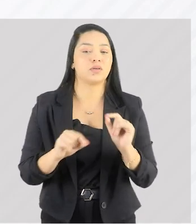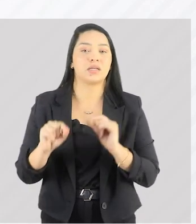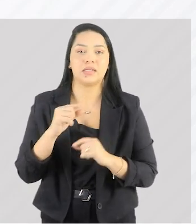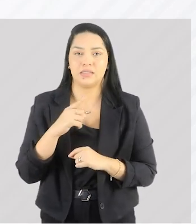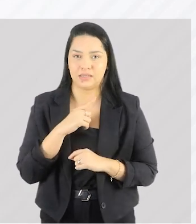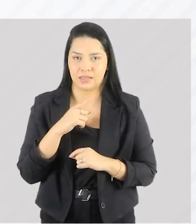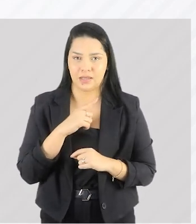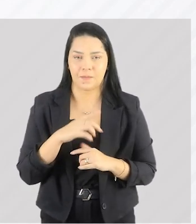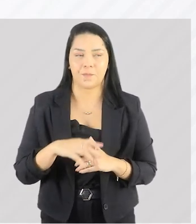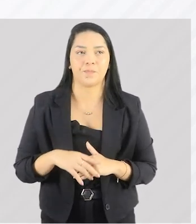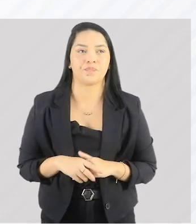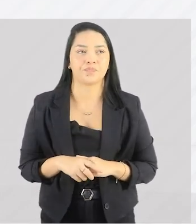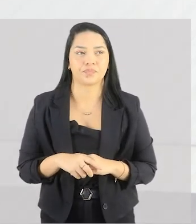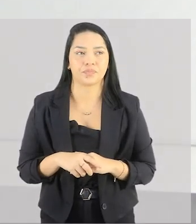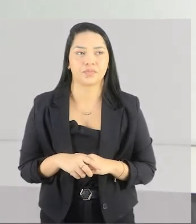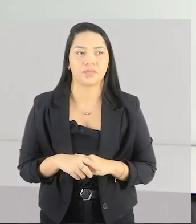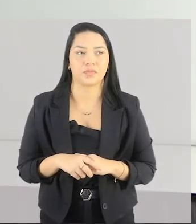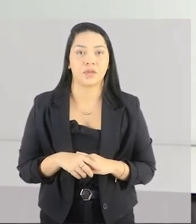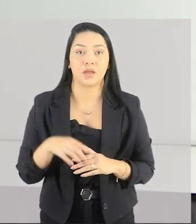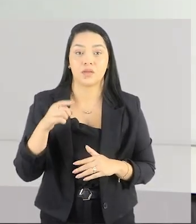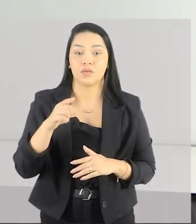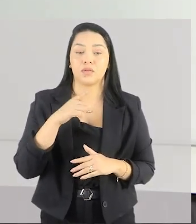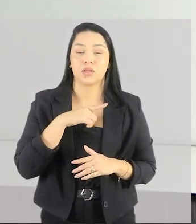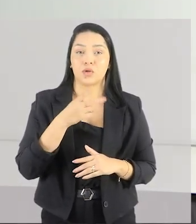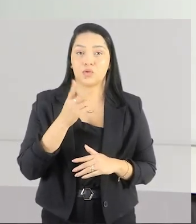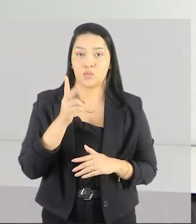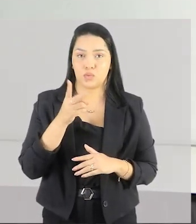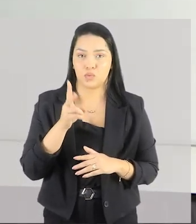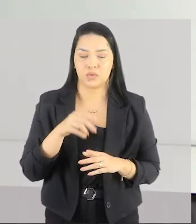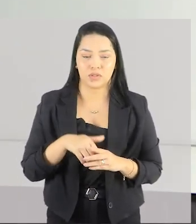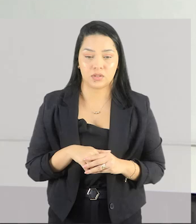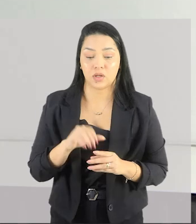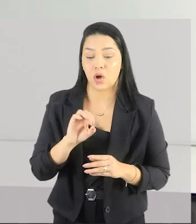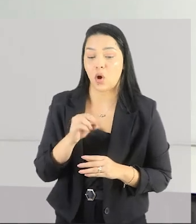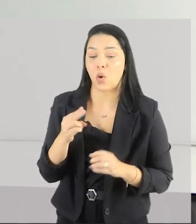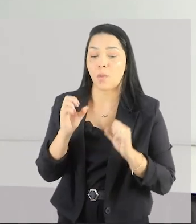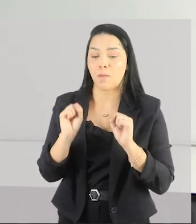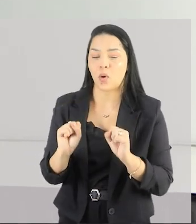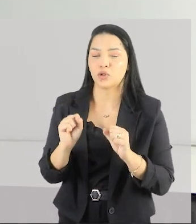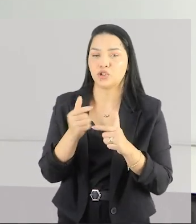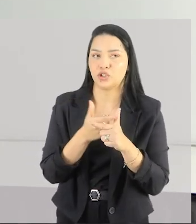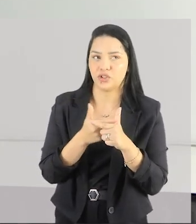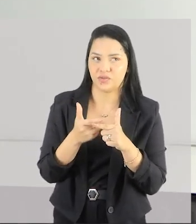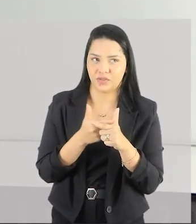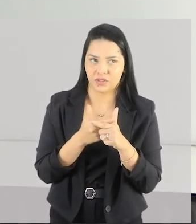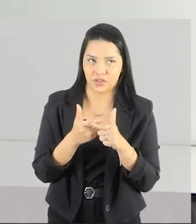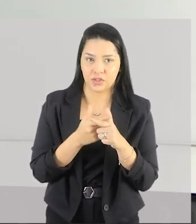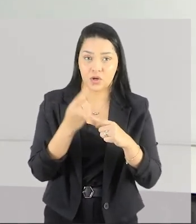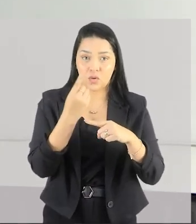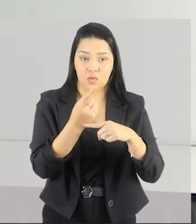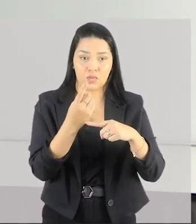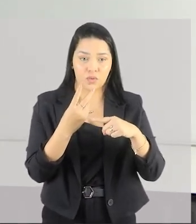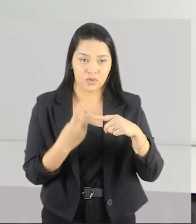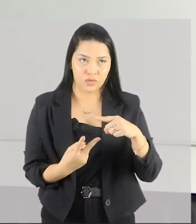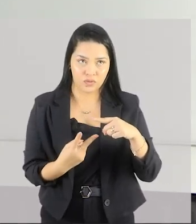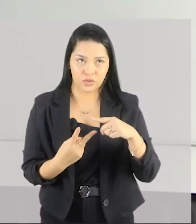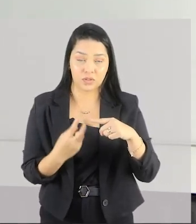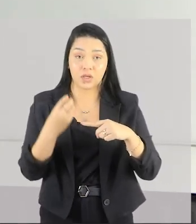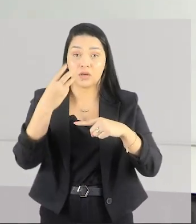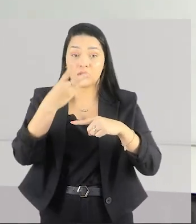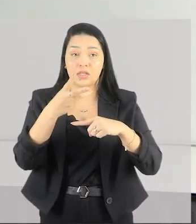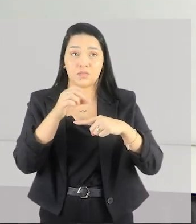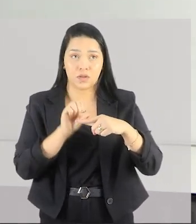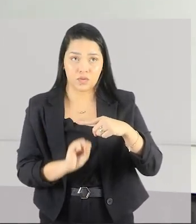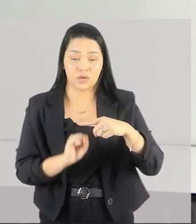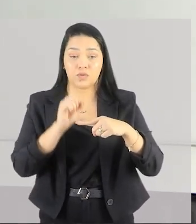obter, beleza? Pessoal, aqui tu tem duas saídas. Ou tu pode dividir o 1 por 2, o 3